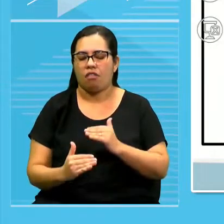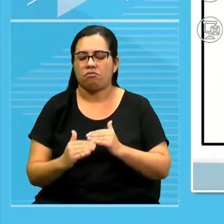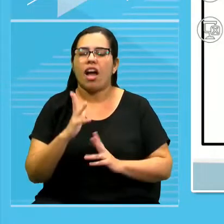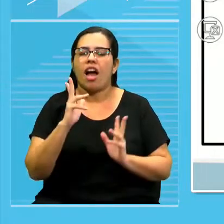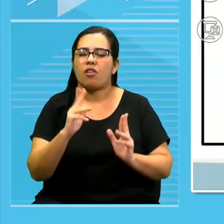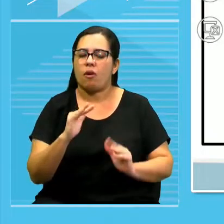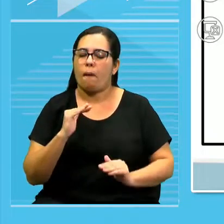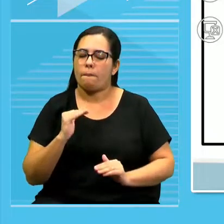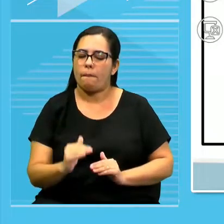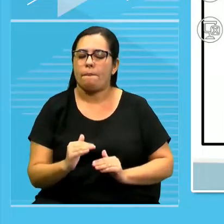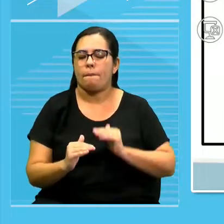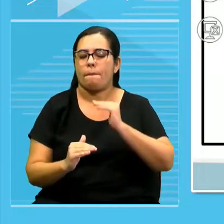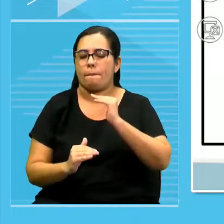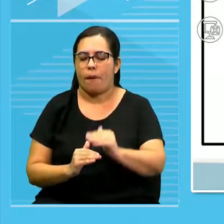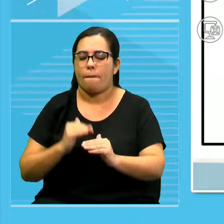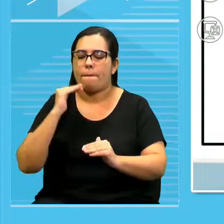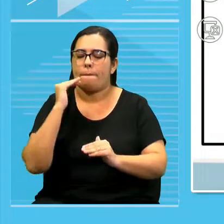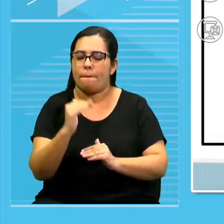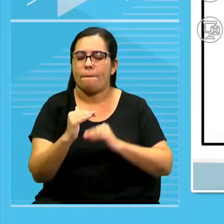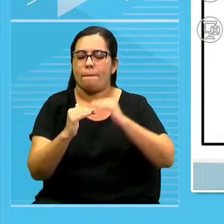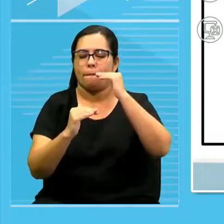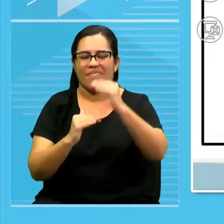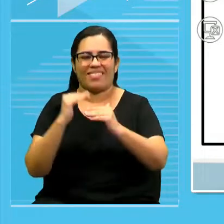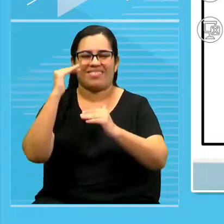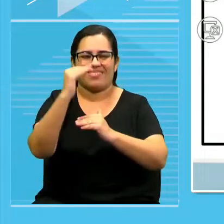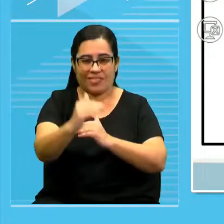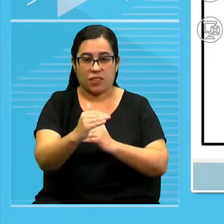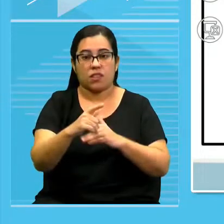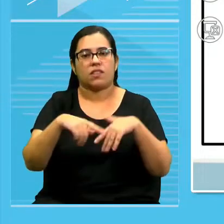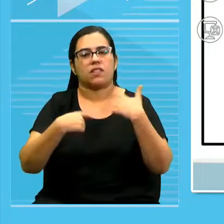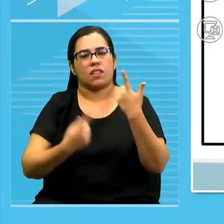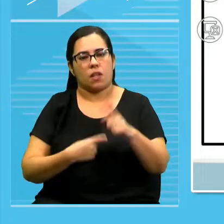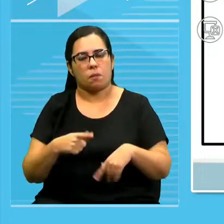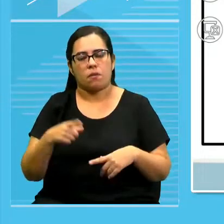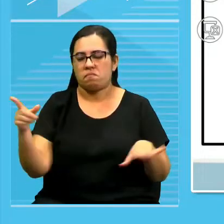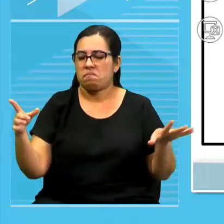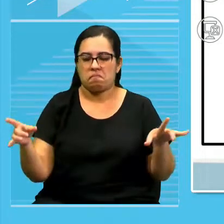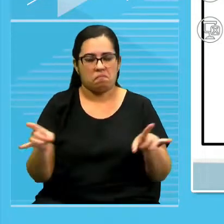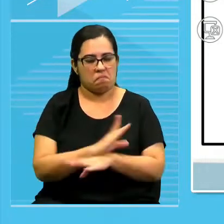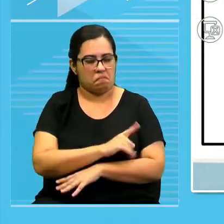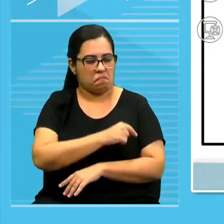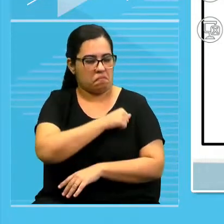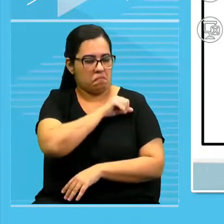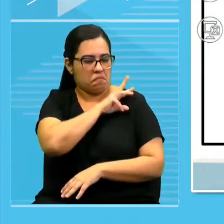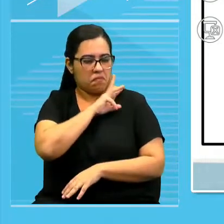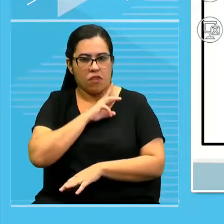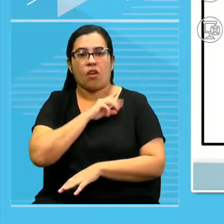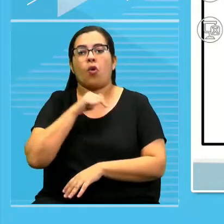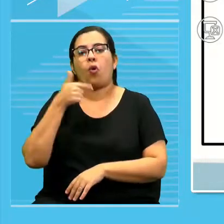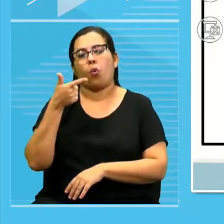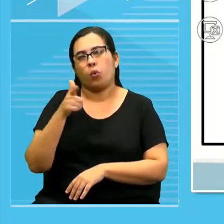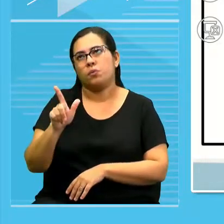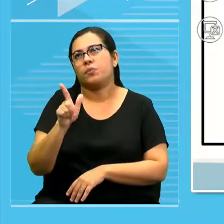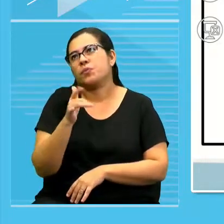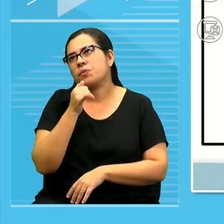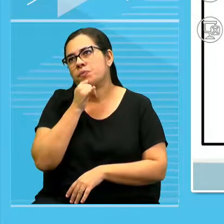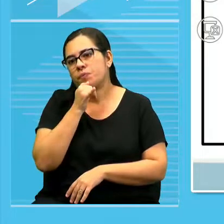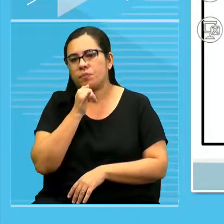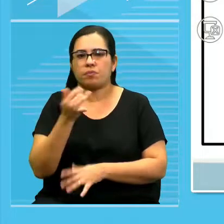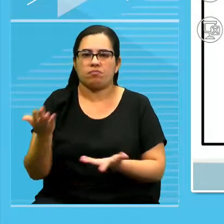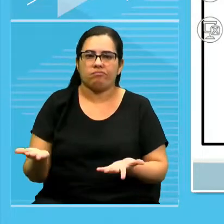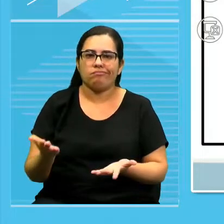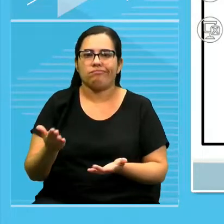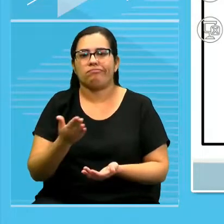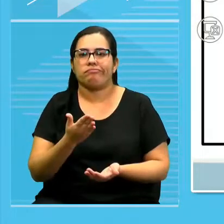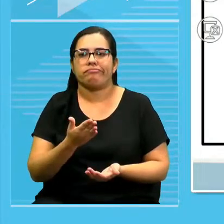e quando a gente termina a escola no ensino médio outras etapas ainda vão surgir na tua vida Como por exemplo o